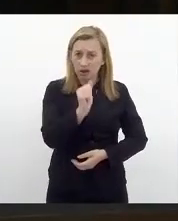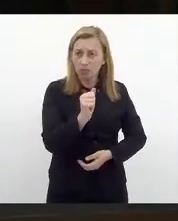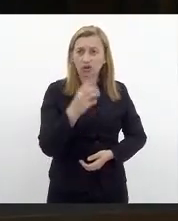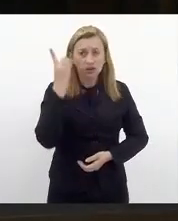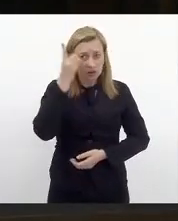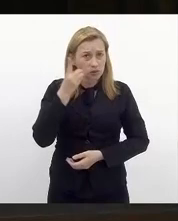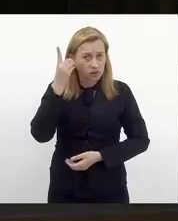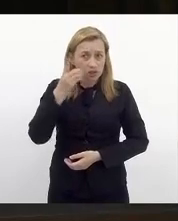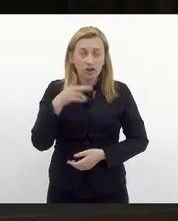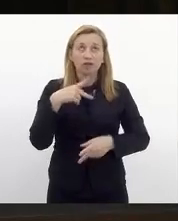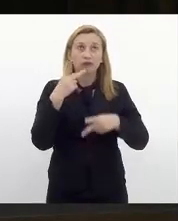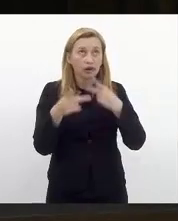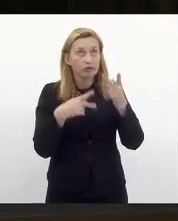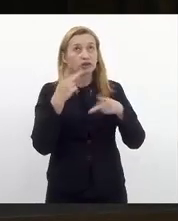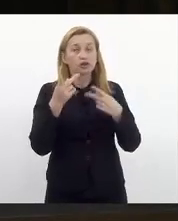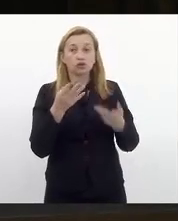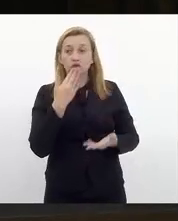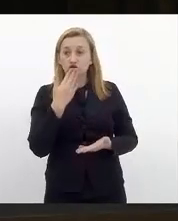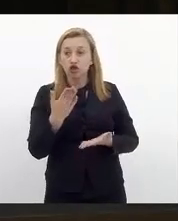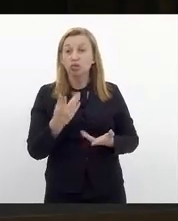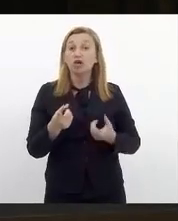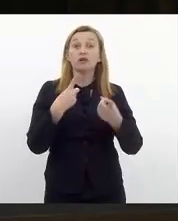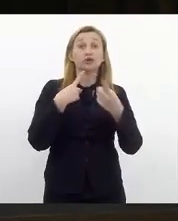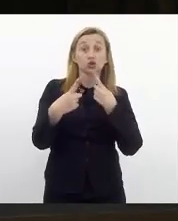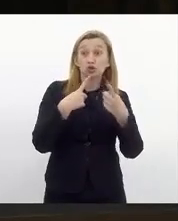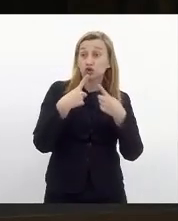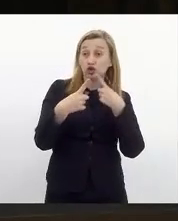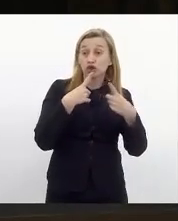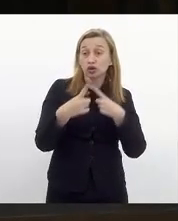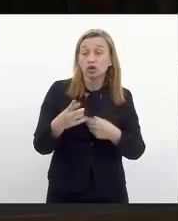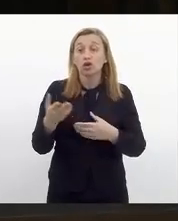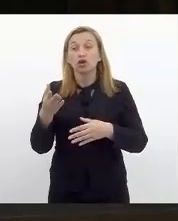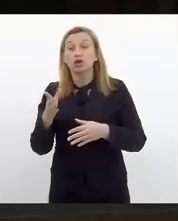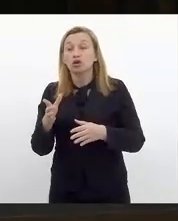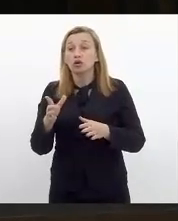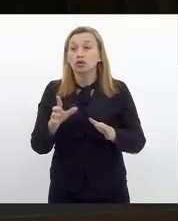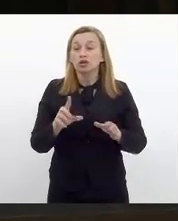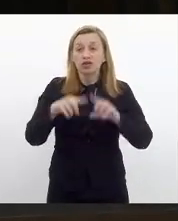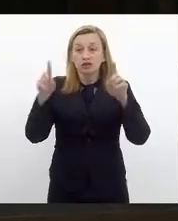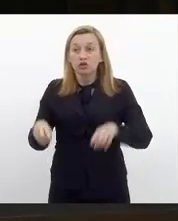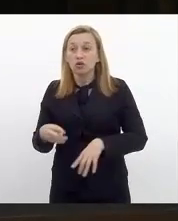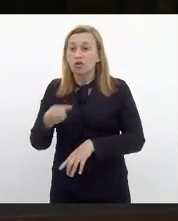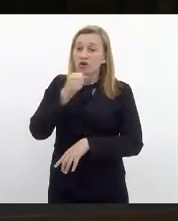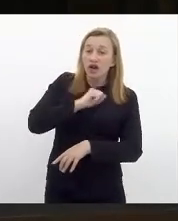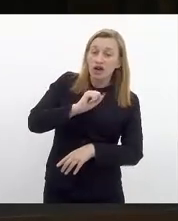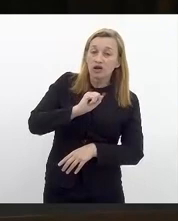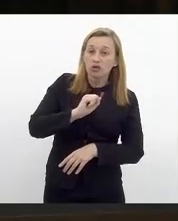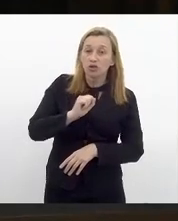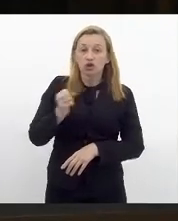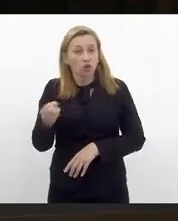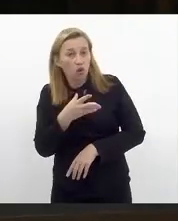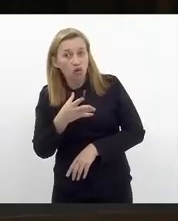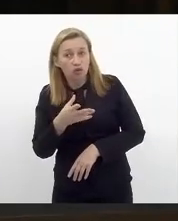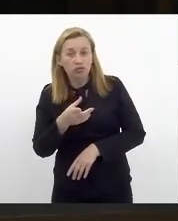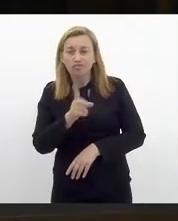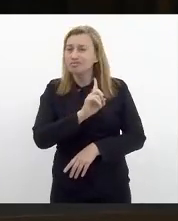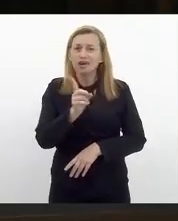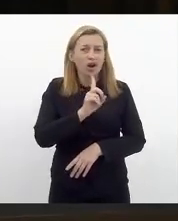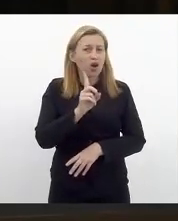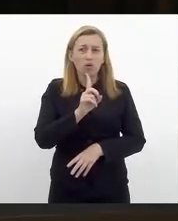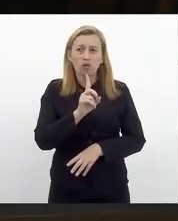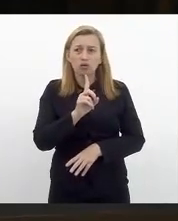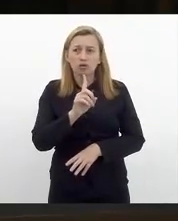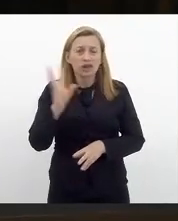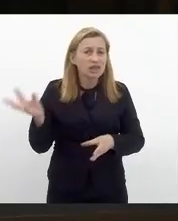fazendo relações do tipo vamos discutir os antigos e os mais não em nenhum momento os novos e sempre dois estavam na pauta